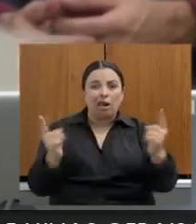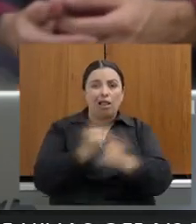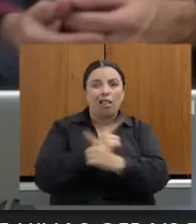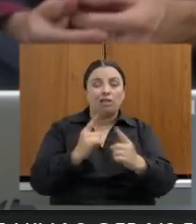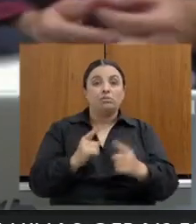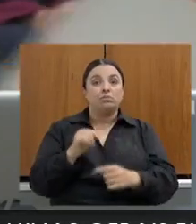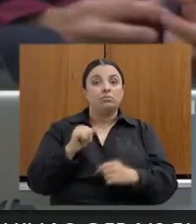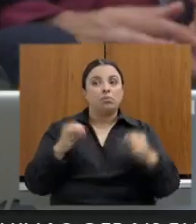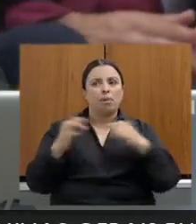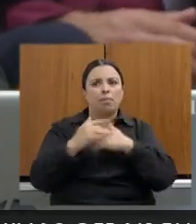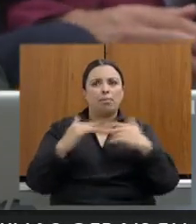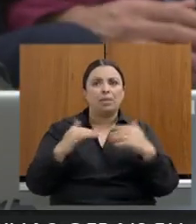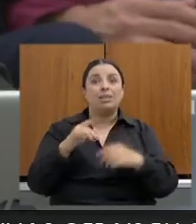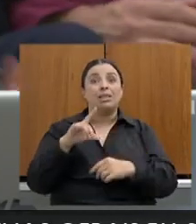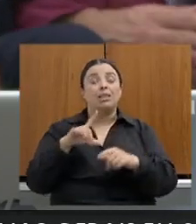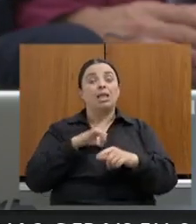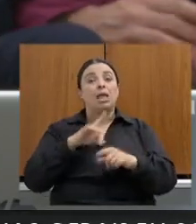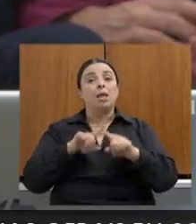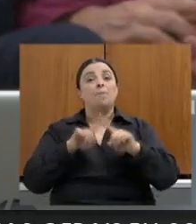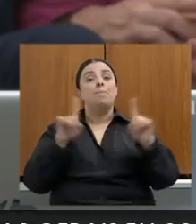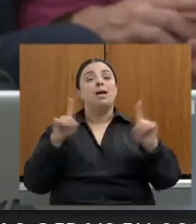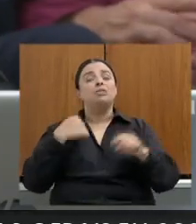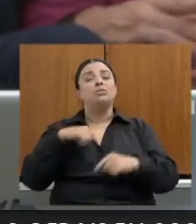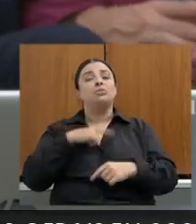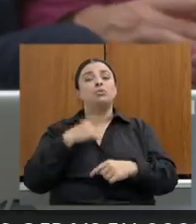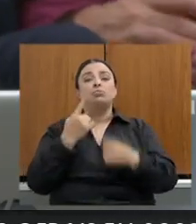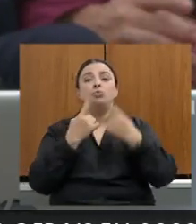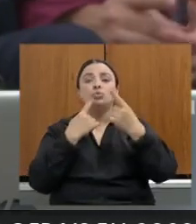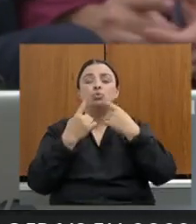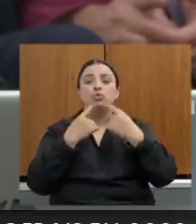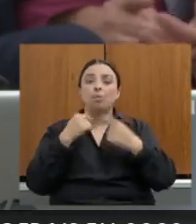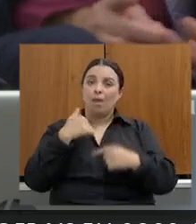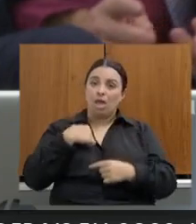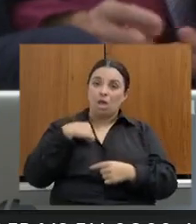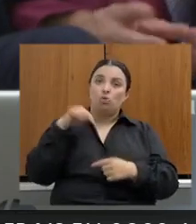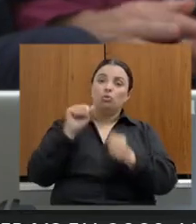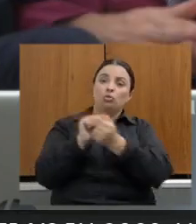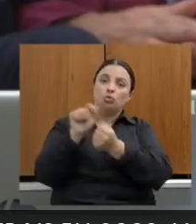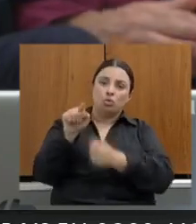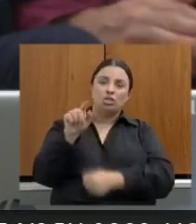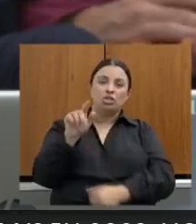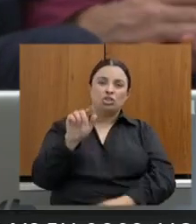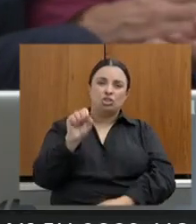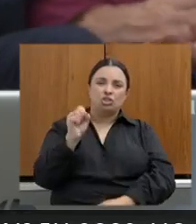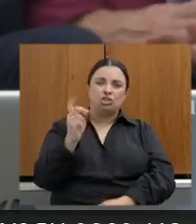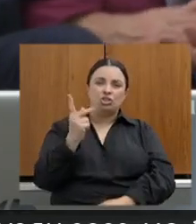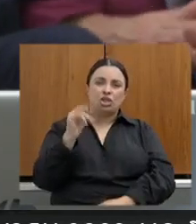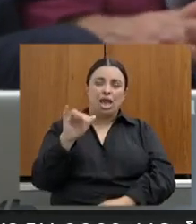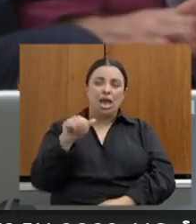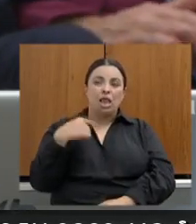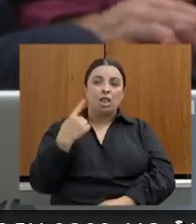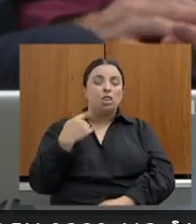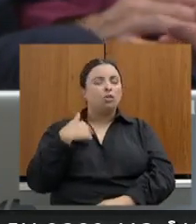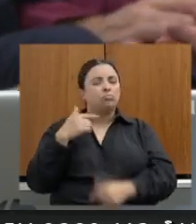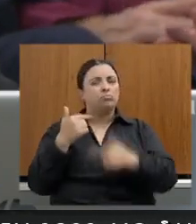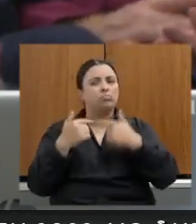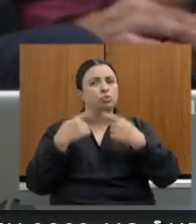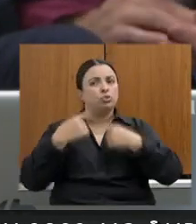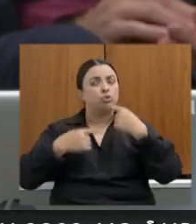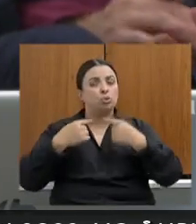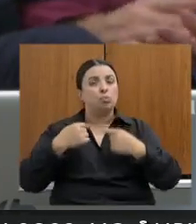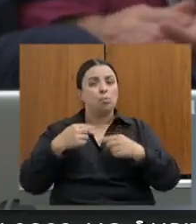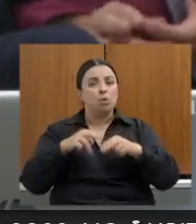e discutimos com absoluta propriedade quem quer o bem nós temos um receio no homem de que o plantão